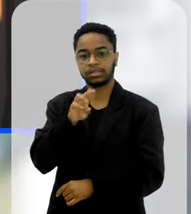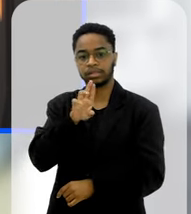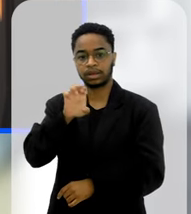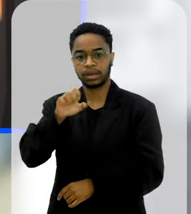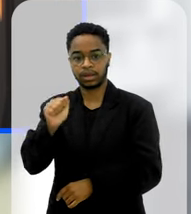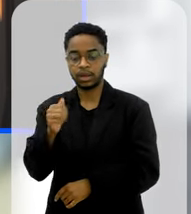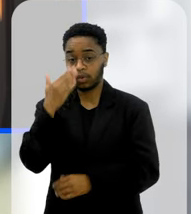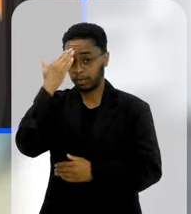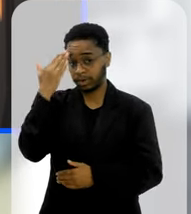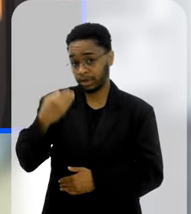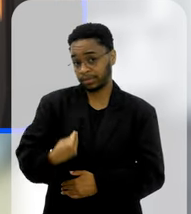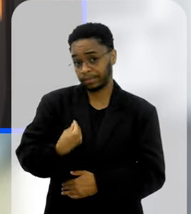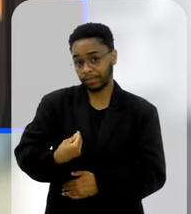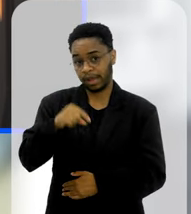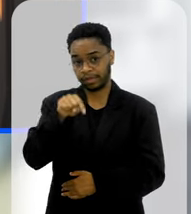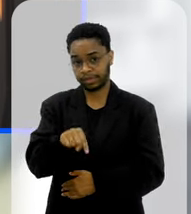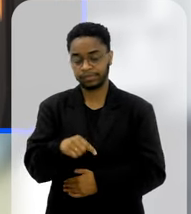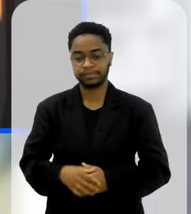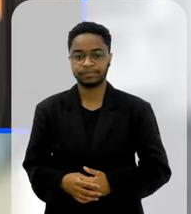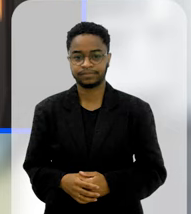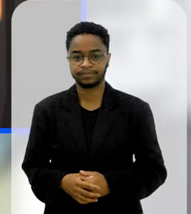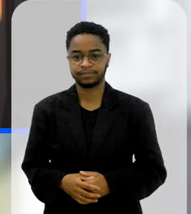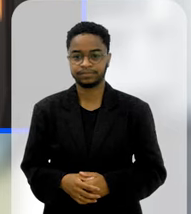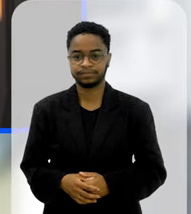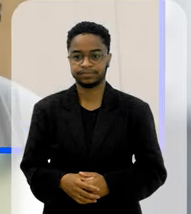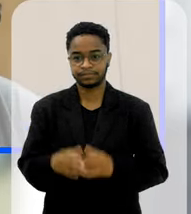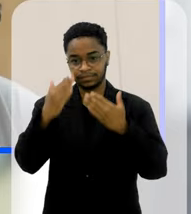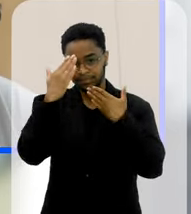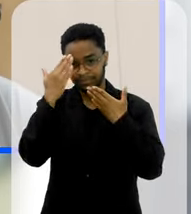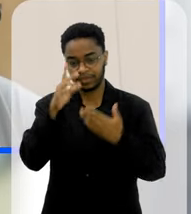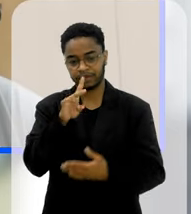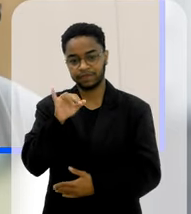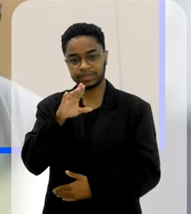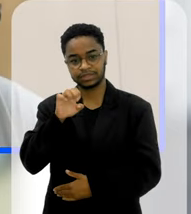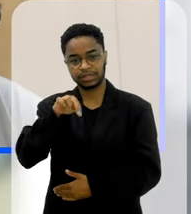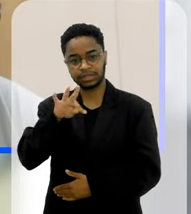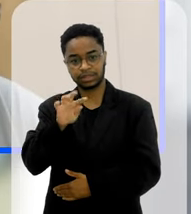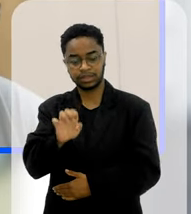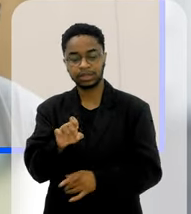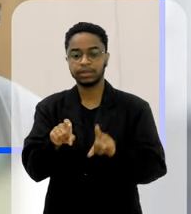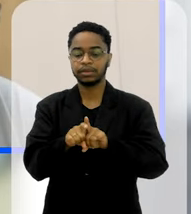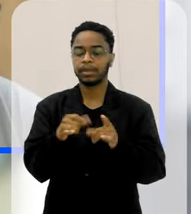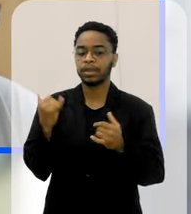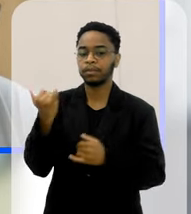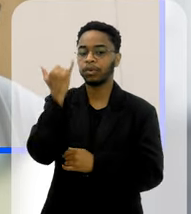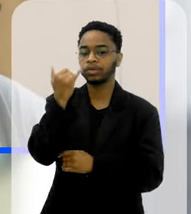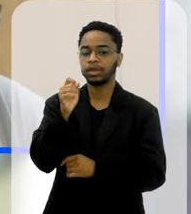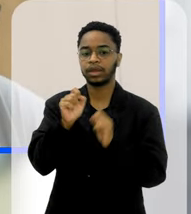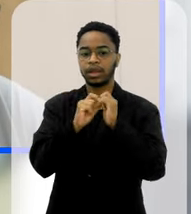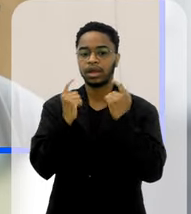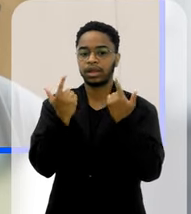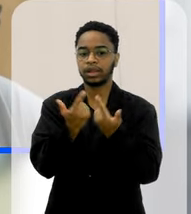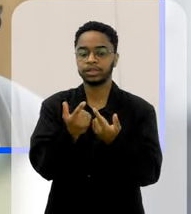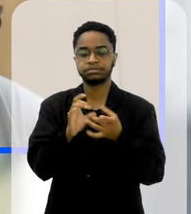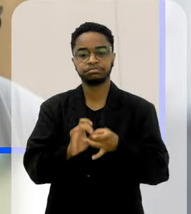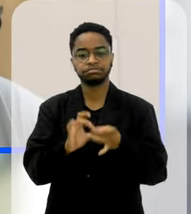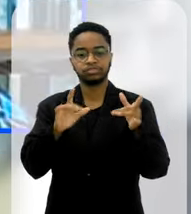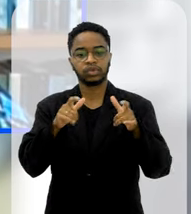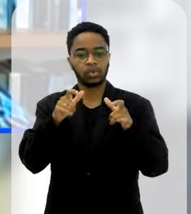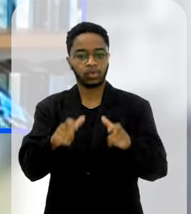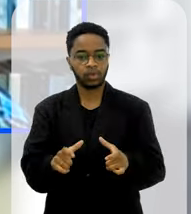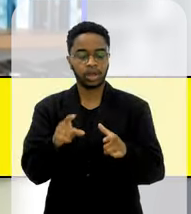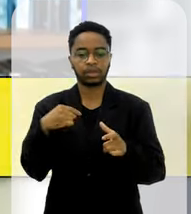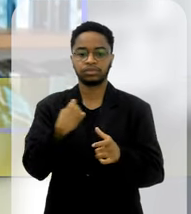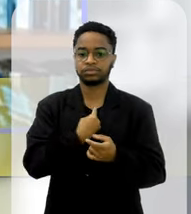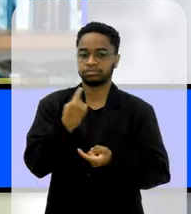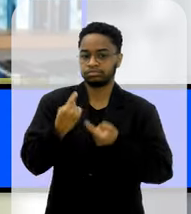Muito obrigado pela sua participação aqui no Alerj Debate, desembargadora. Muito obrigada, Vicente. Importante a Alerj ceder esse